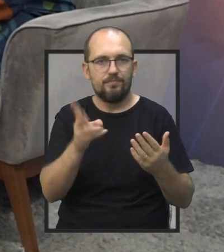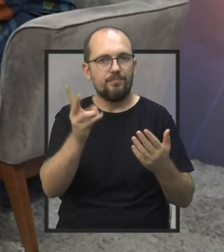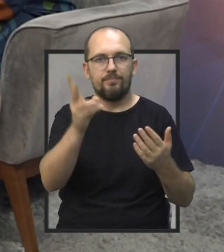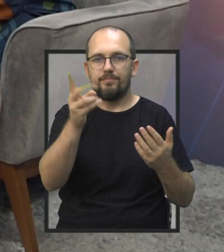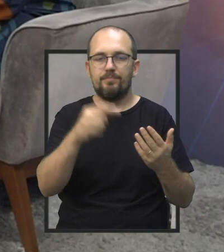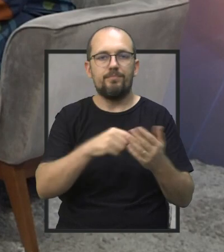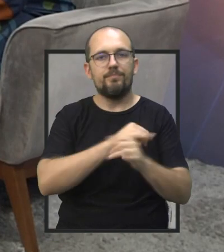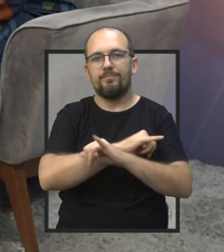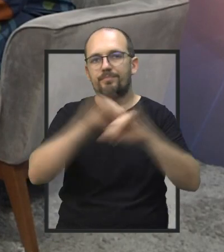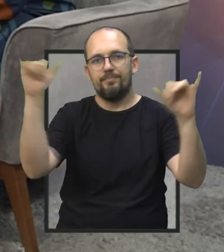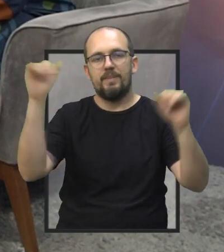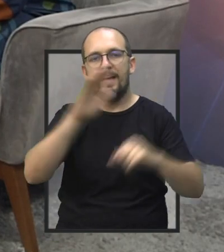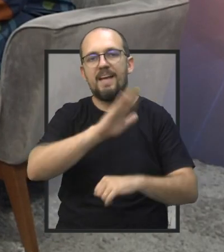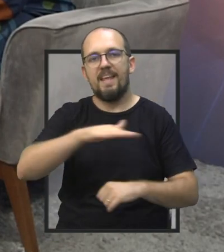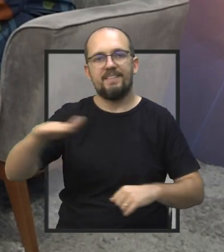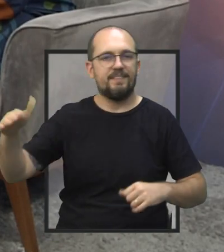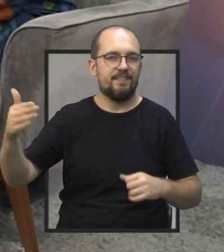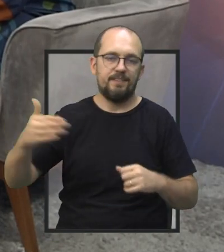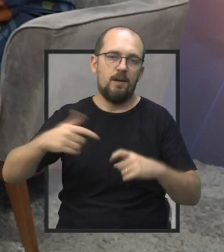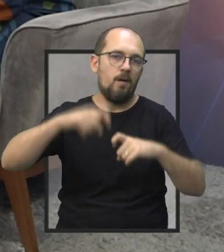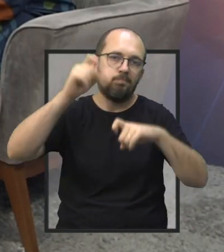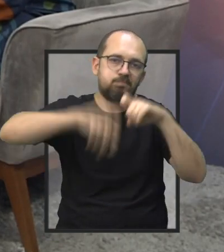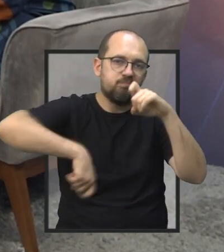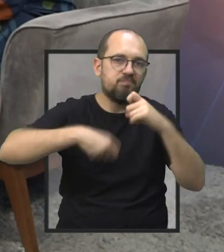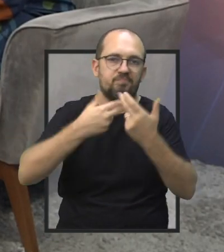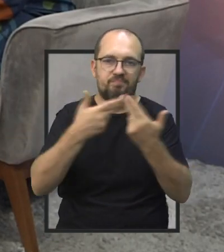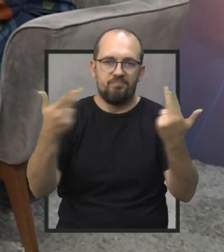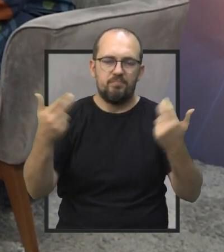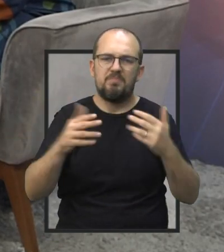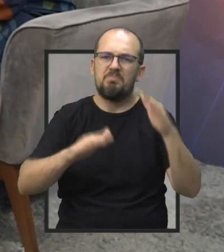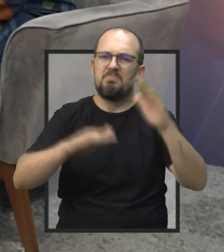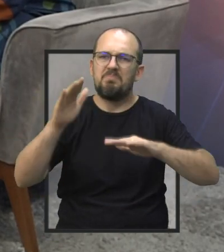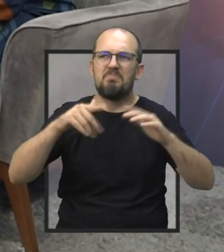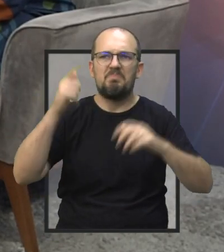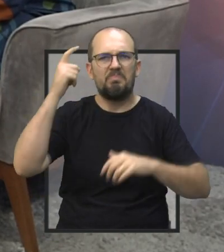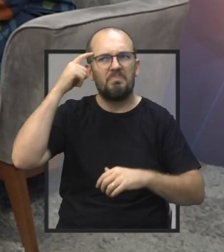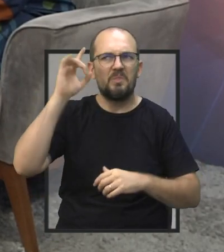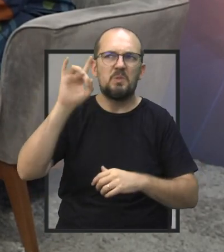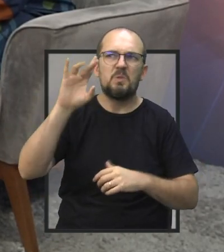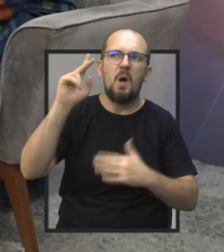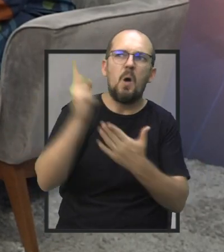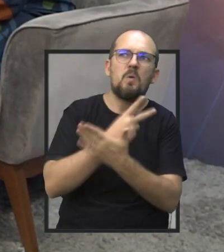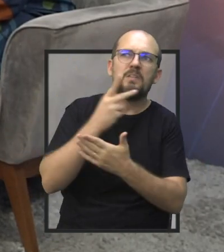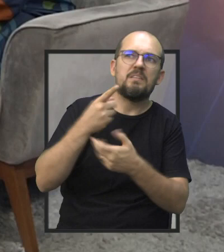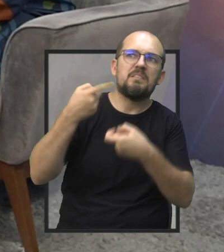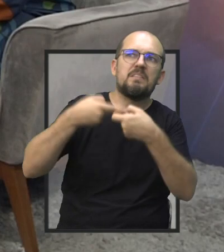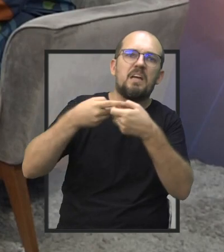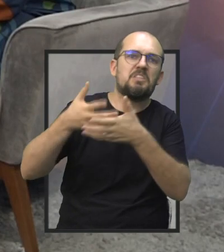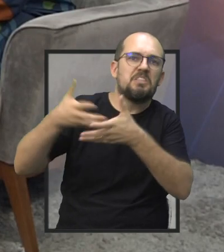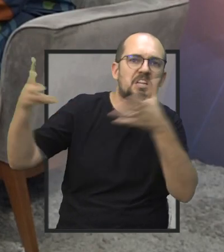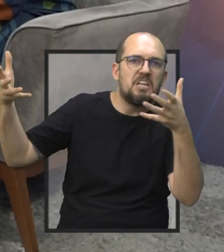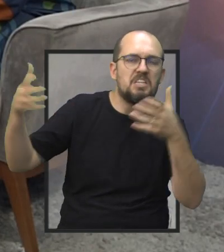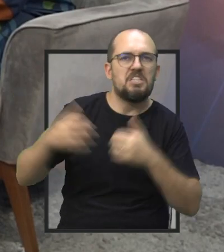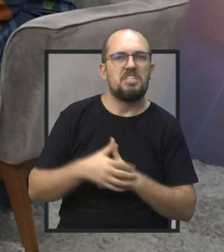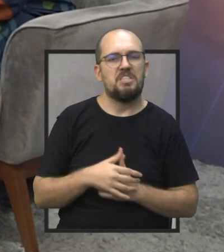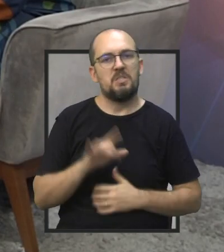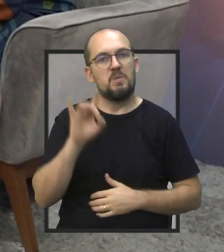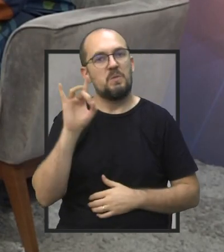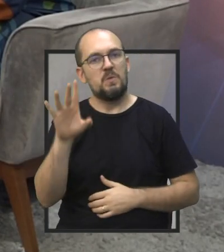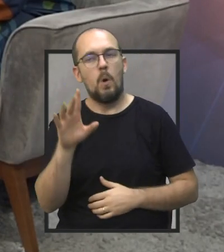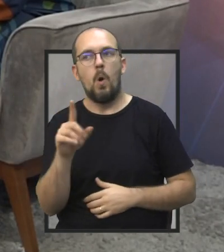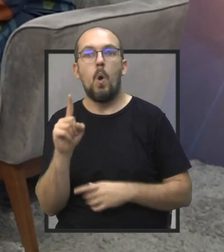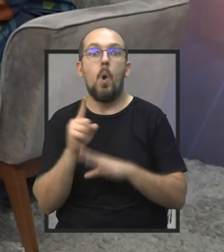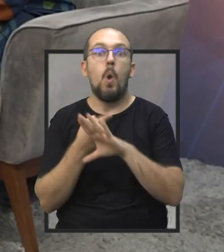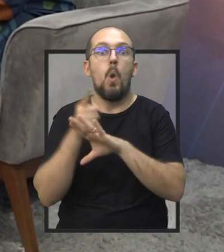muitas notícias de crianças abusadas, né? E às vezes a gente tem a impressão de que isso só acontece em grandes centros, que é